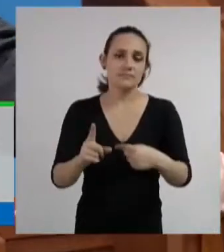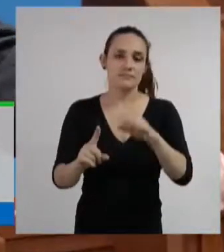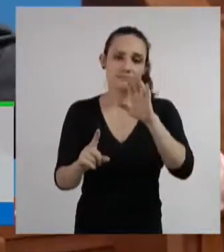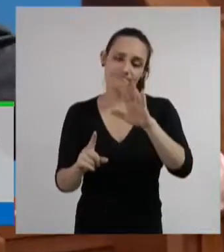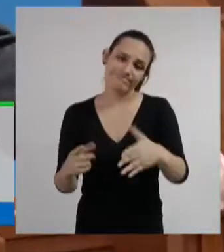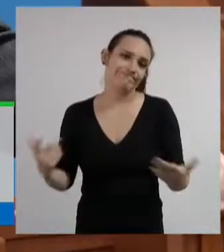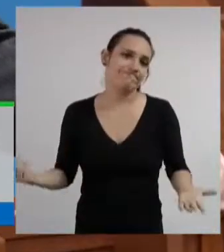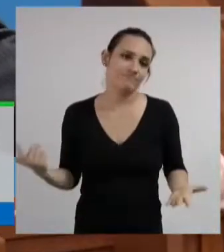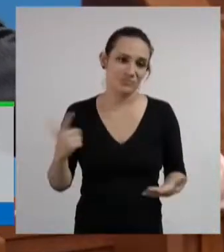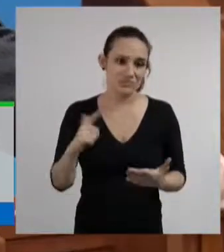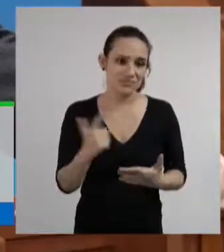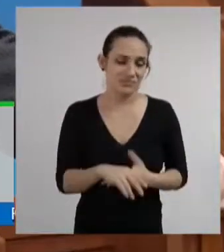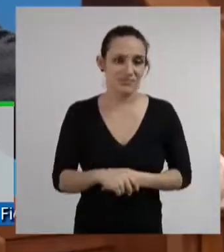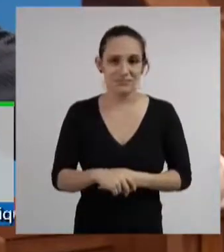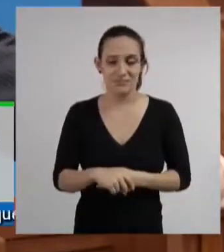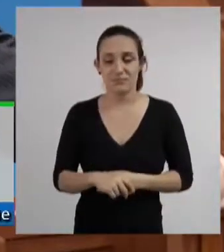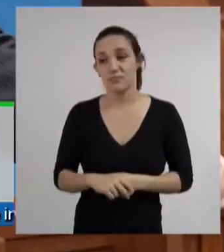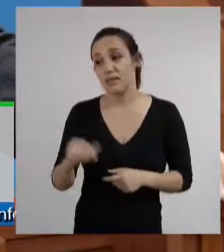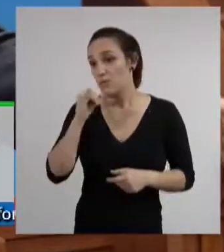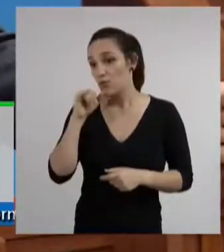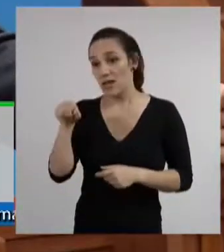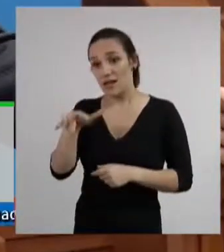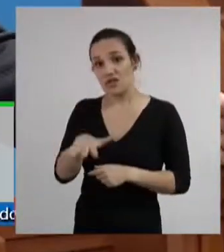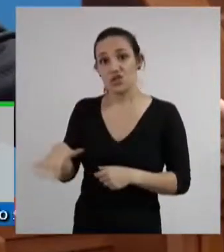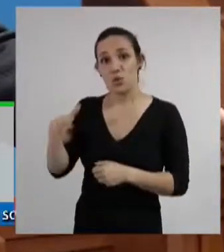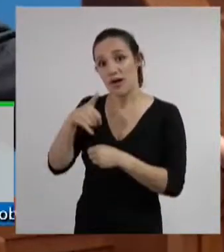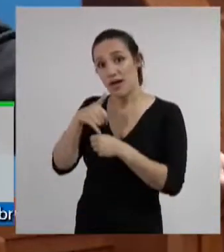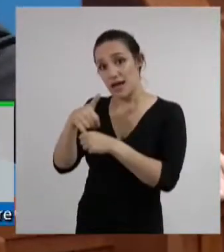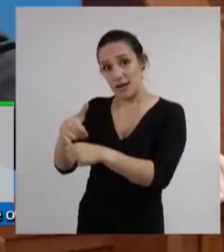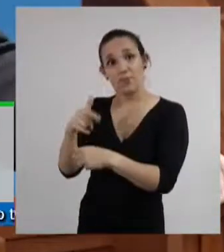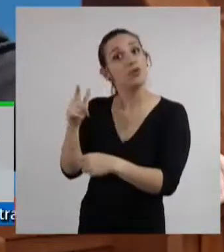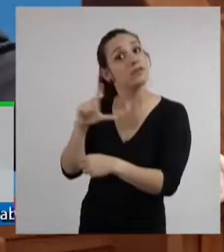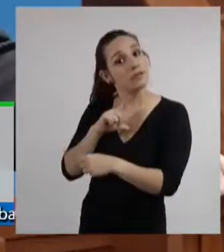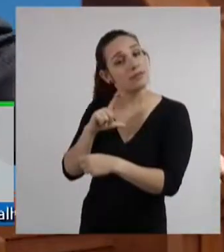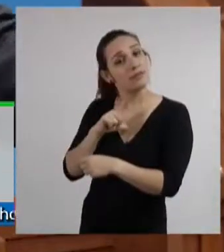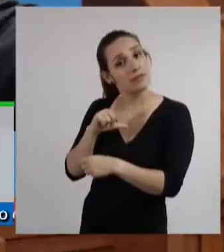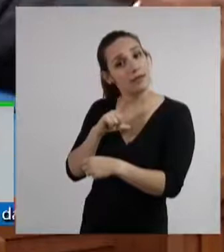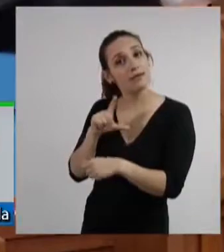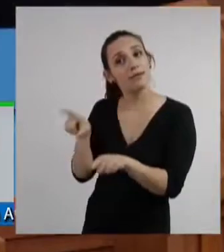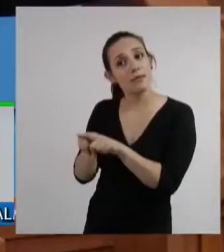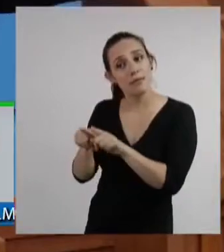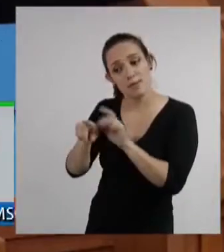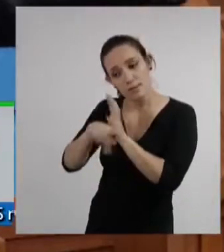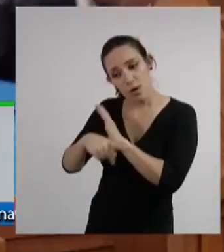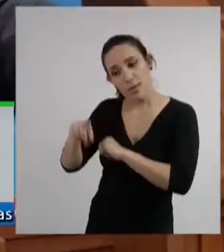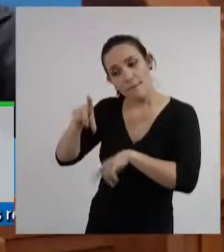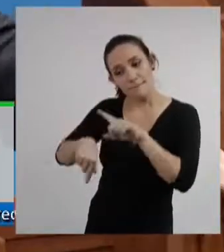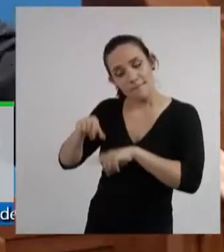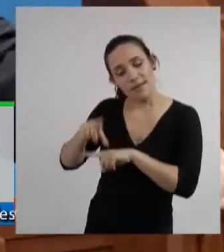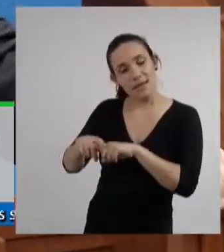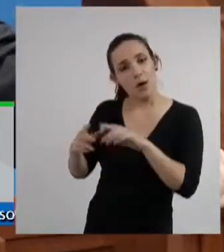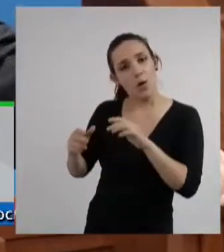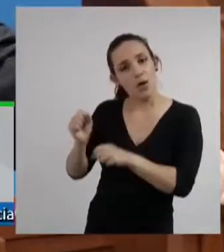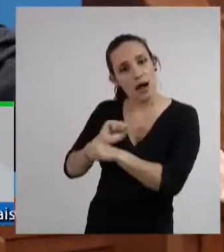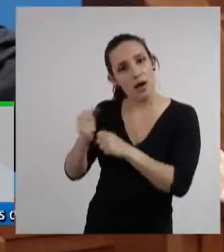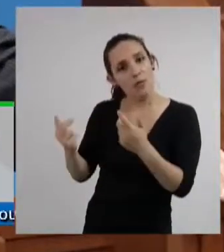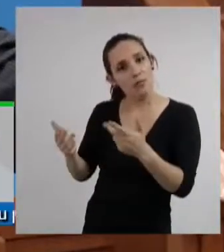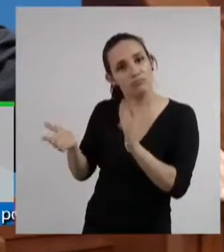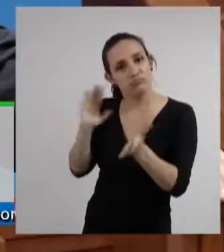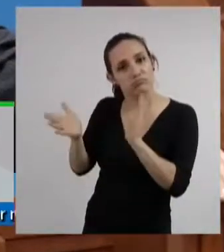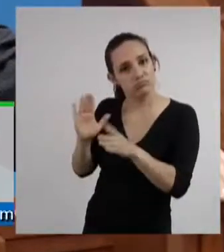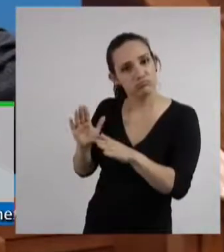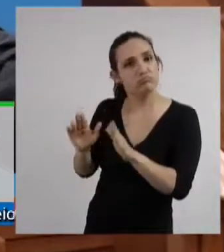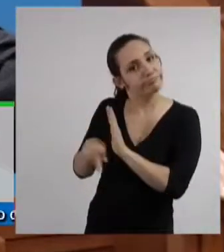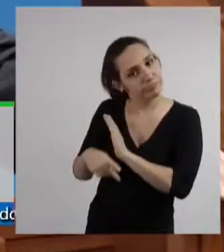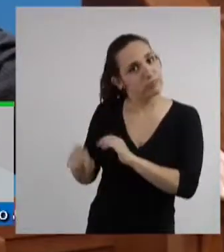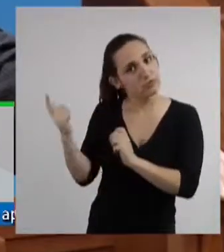não consegue fazer com que o município atenda. Tem uma região aqui no fim do município de